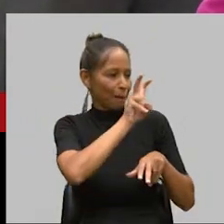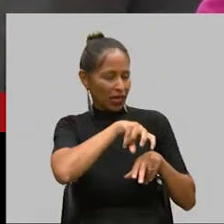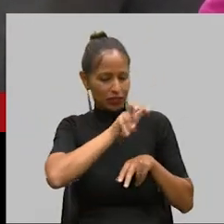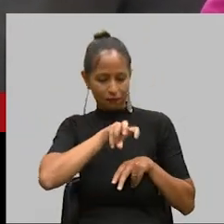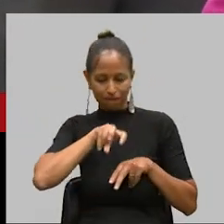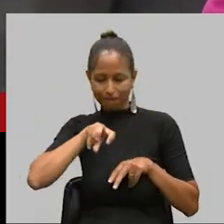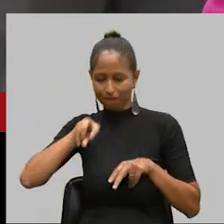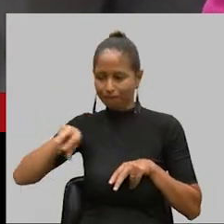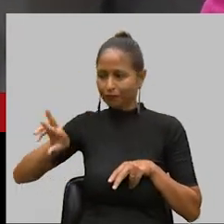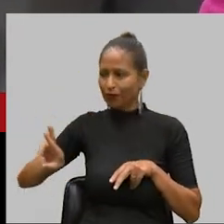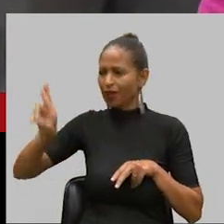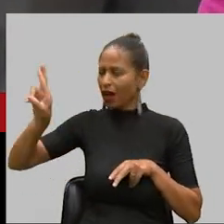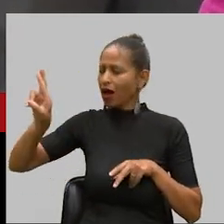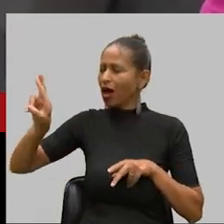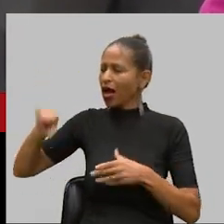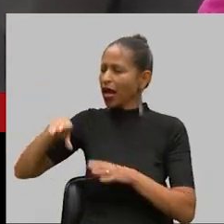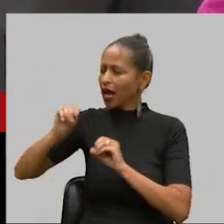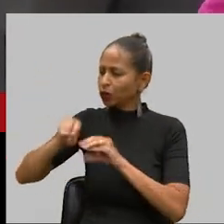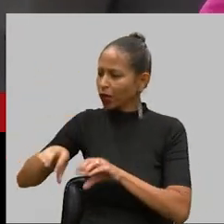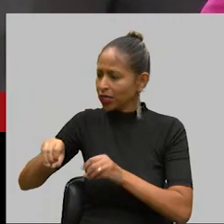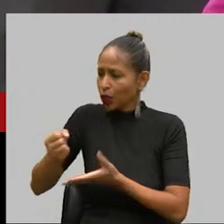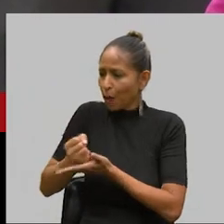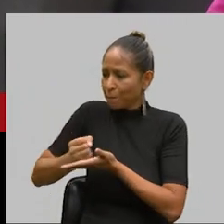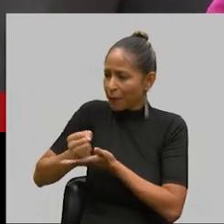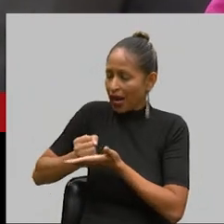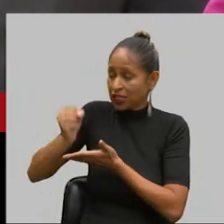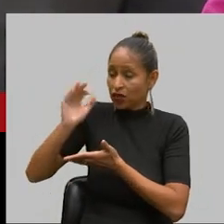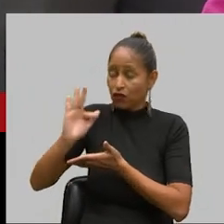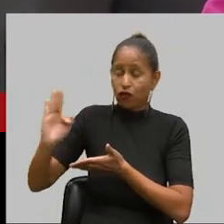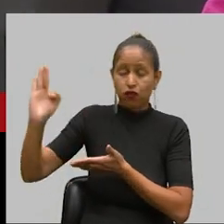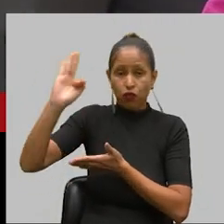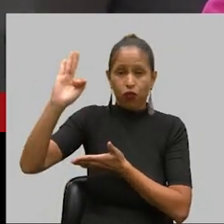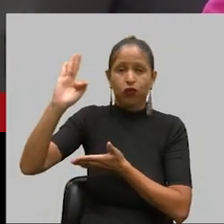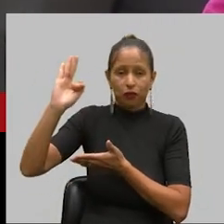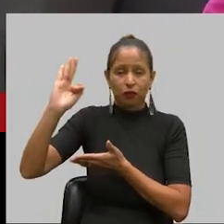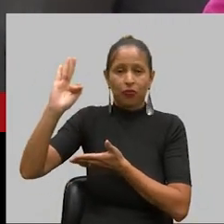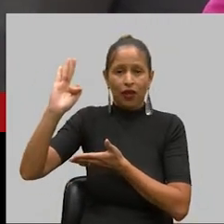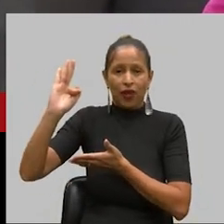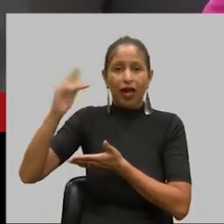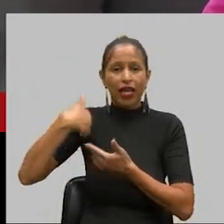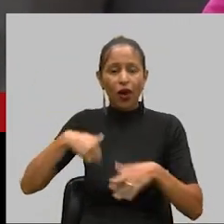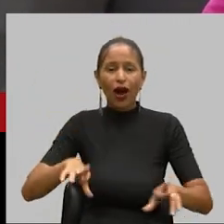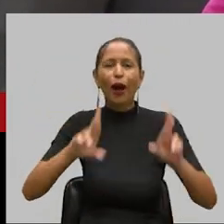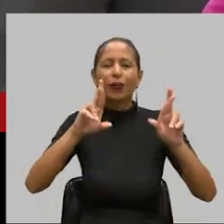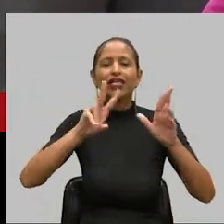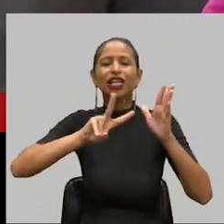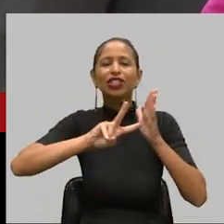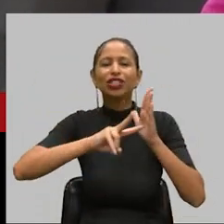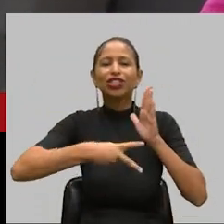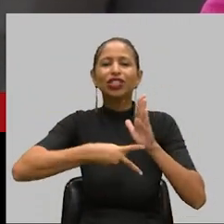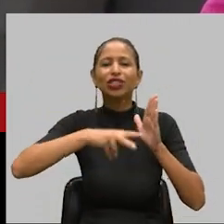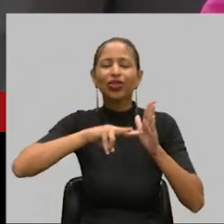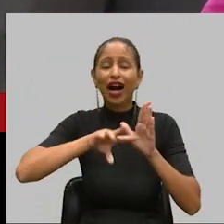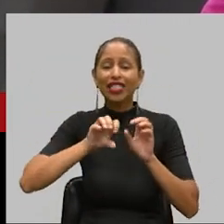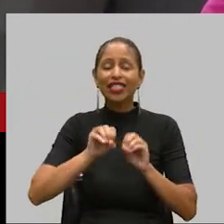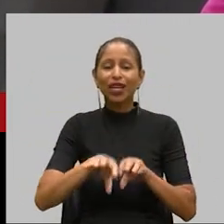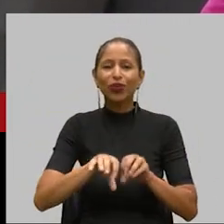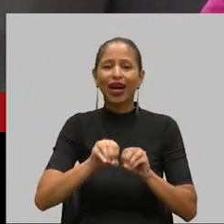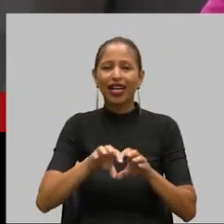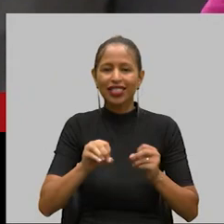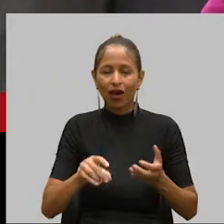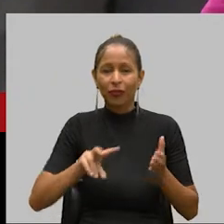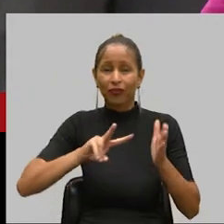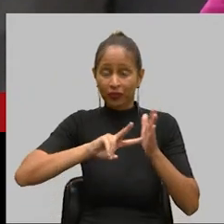representantes da Educação Básica e superior né eu represento Sindicato trabalhores de educação e o